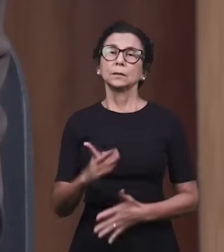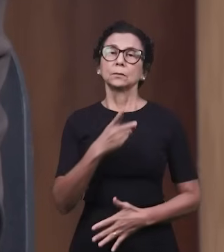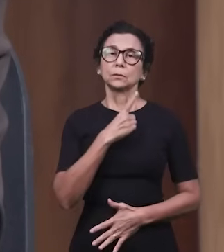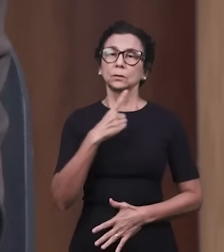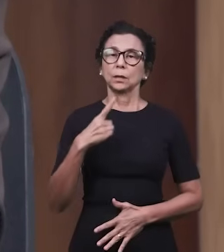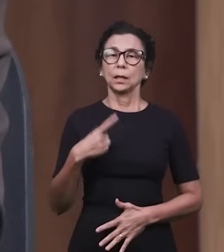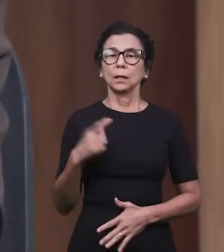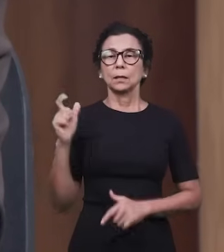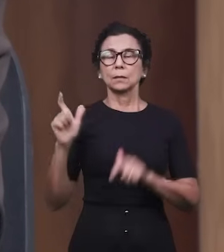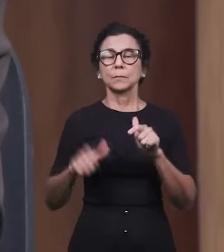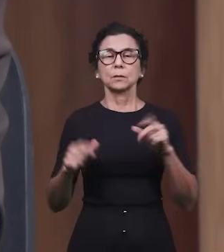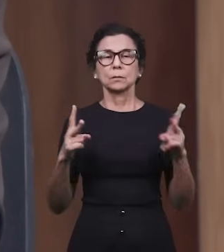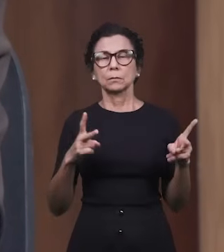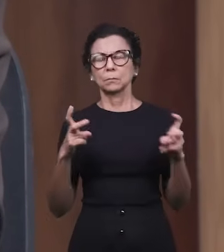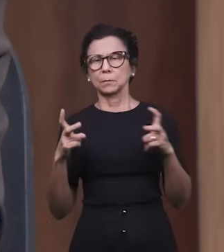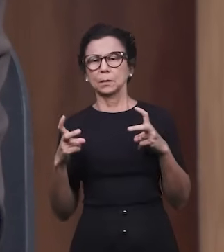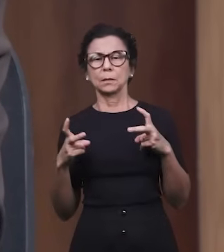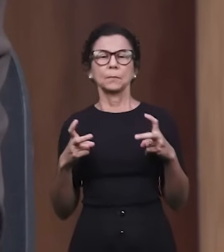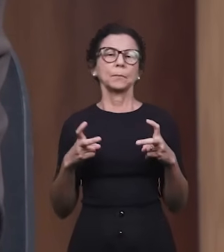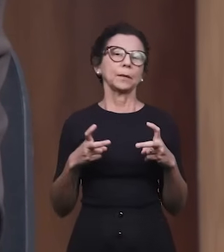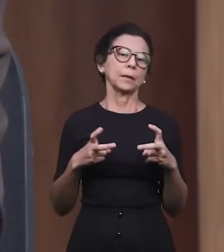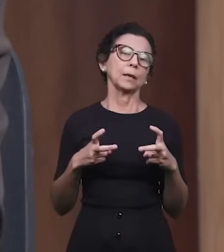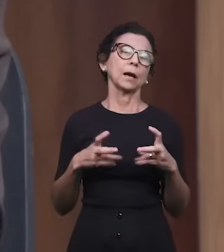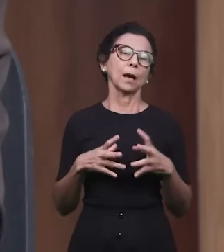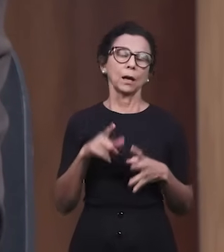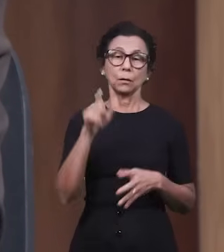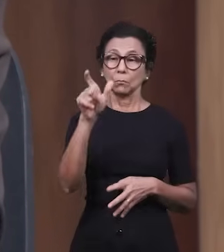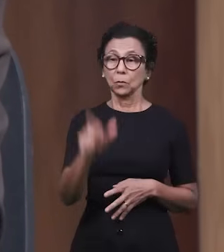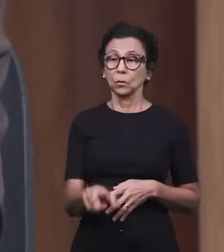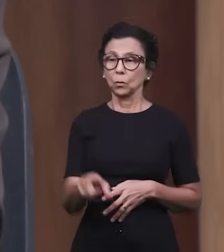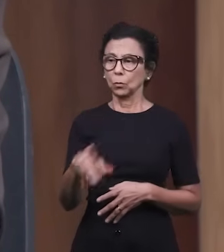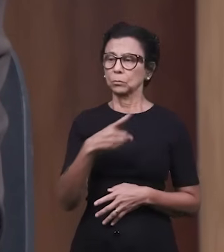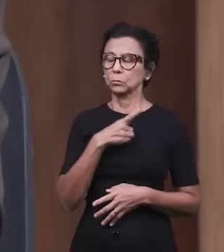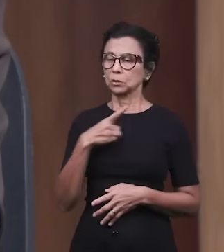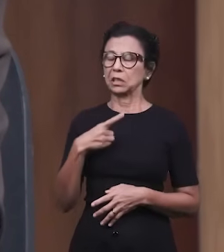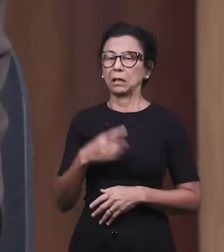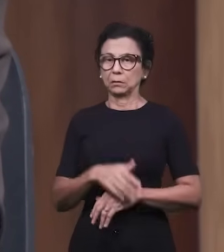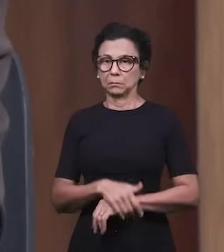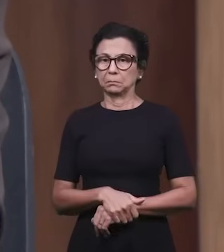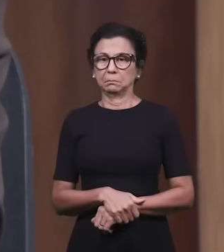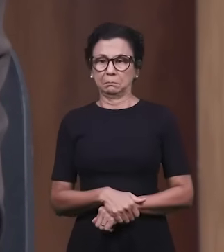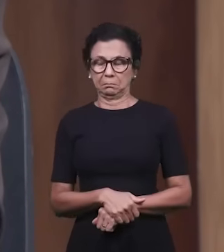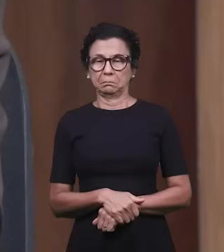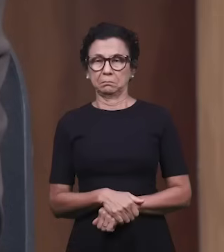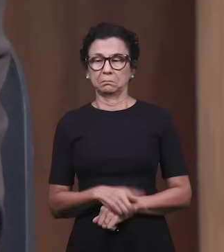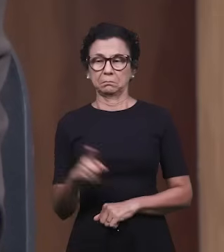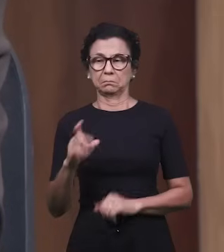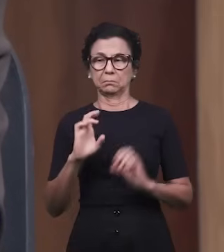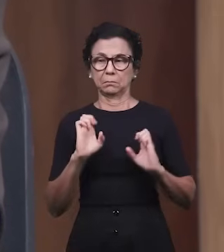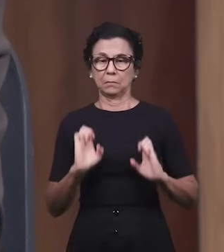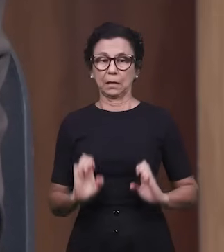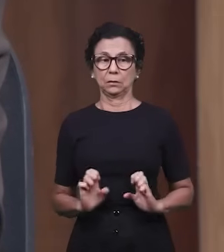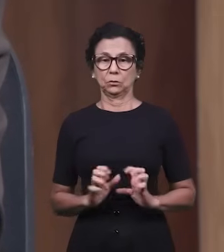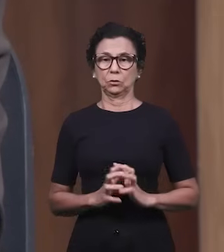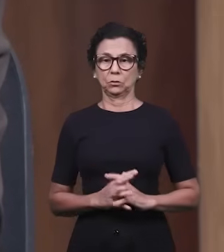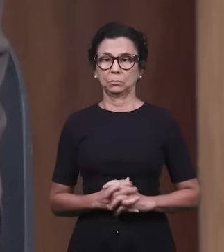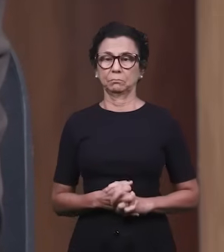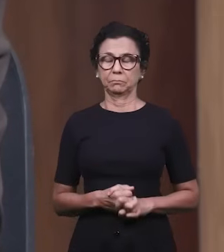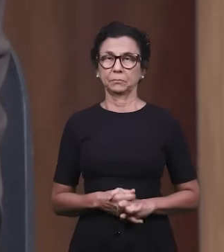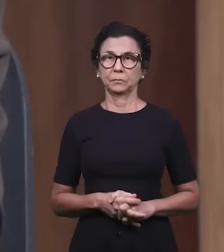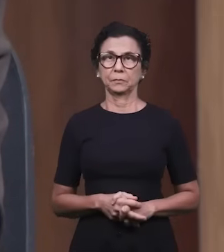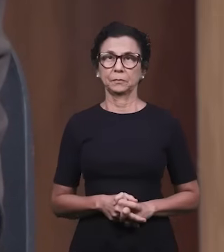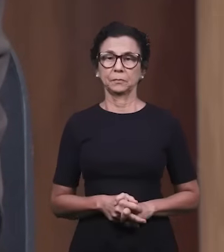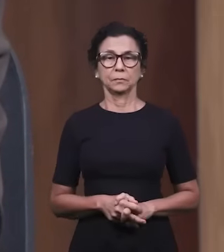vistos pelas pessoas que olharão o diácono e vão ver que na questão ética, ou seja, para ser diácono,